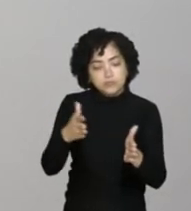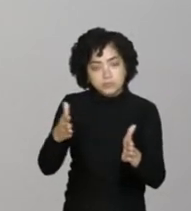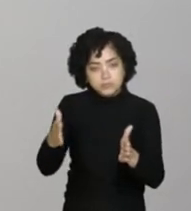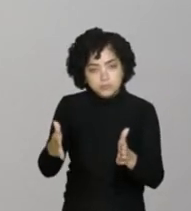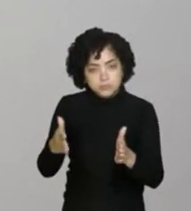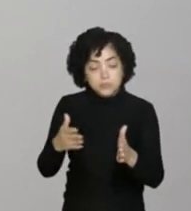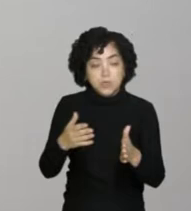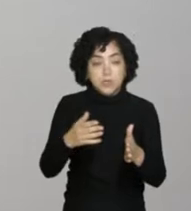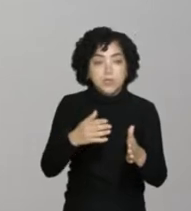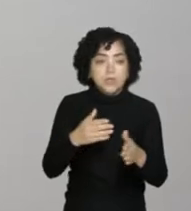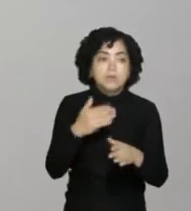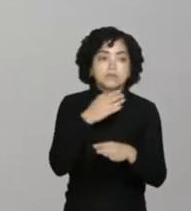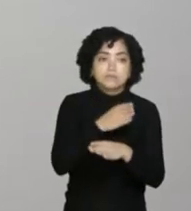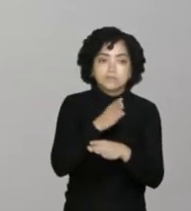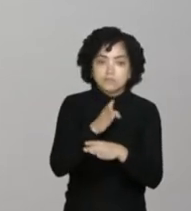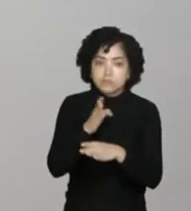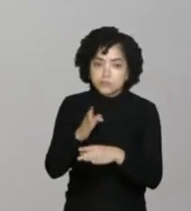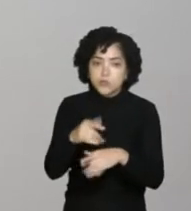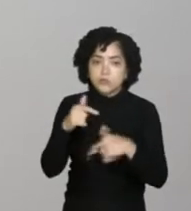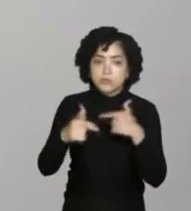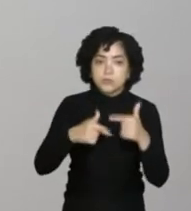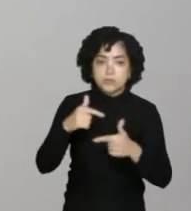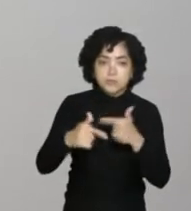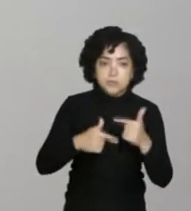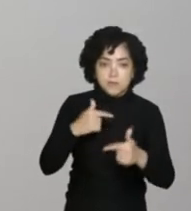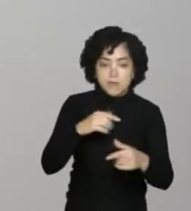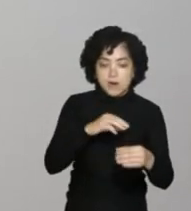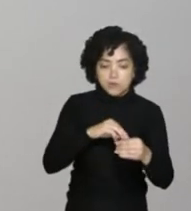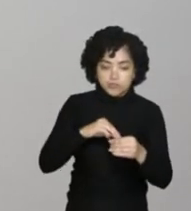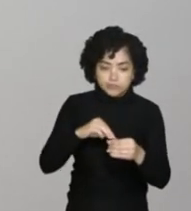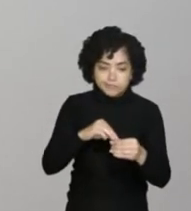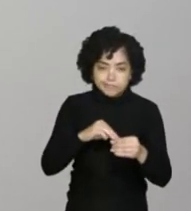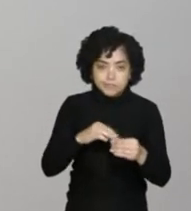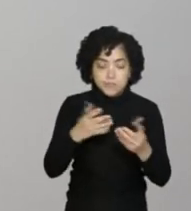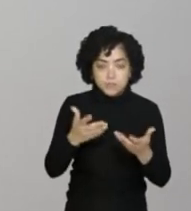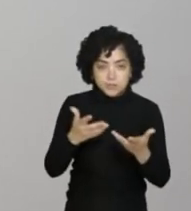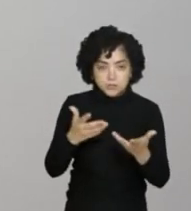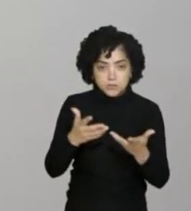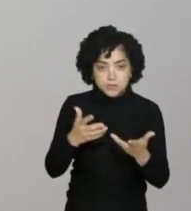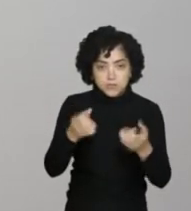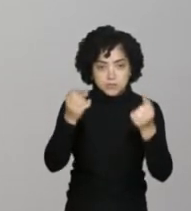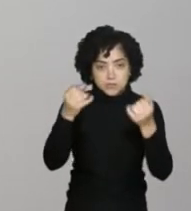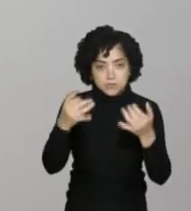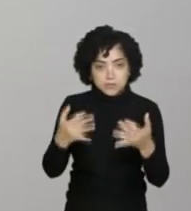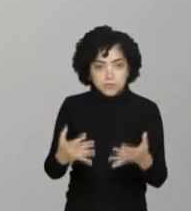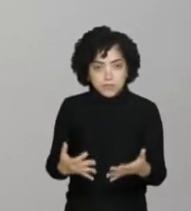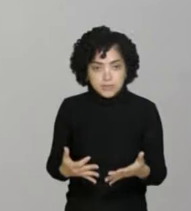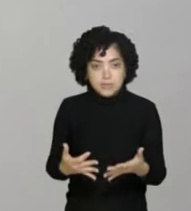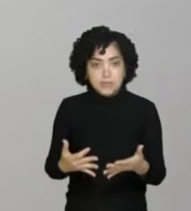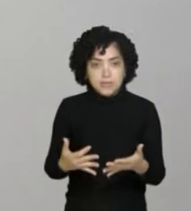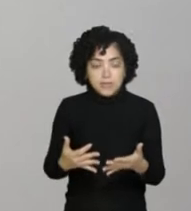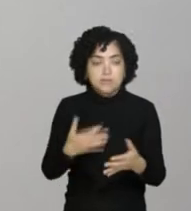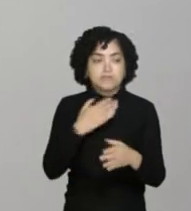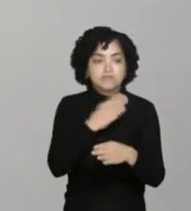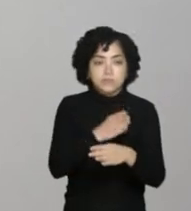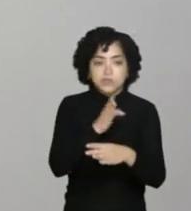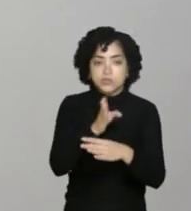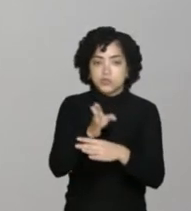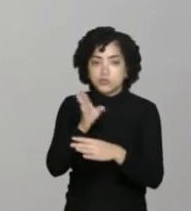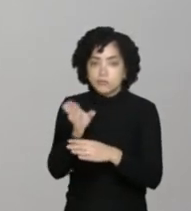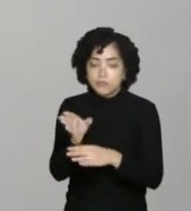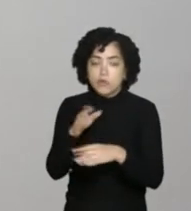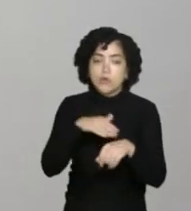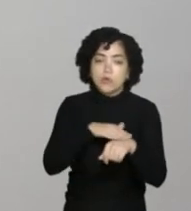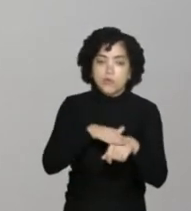municípios. Eu queria aqui trazer alguma coisa que a gente andou e conversou com